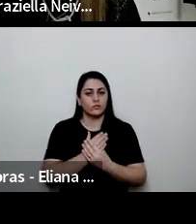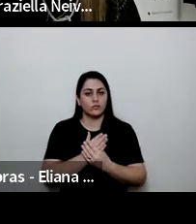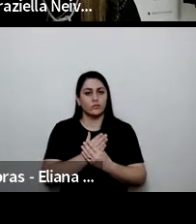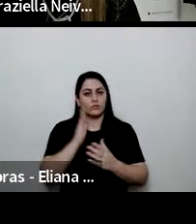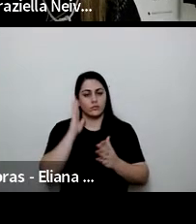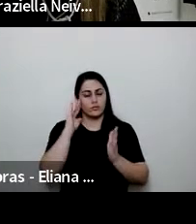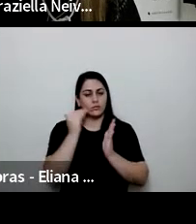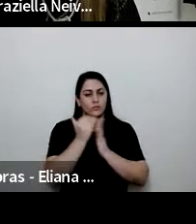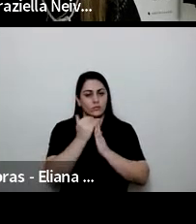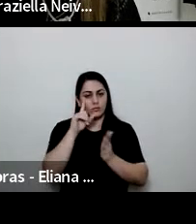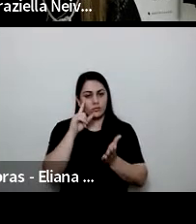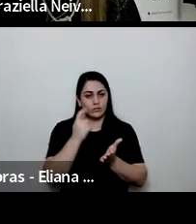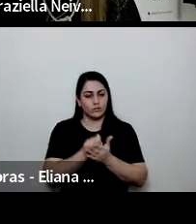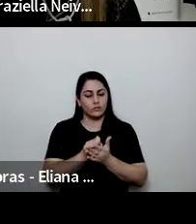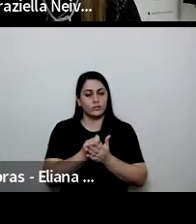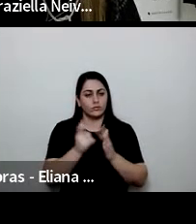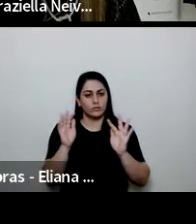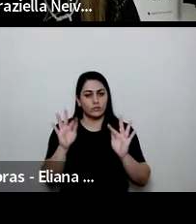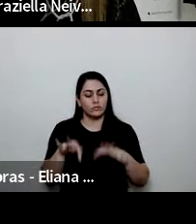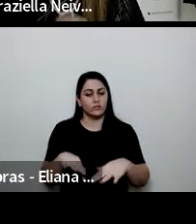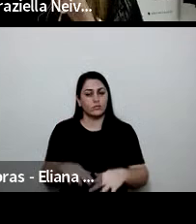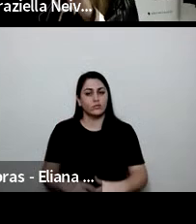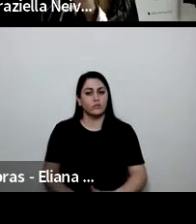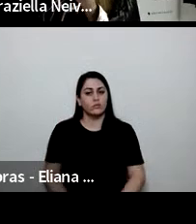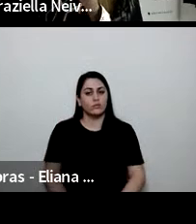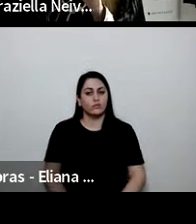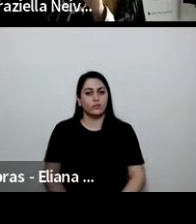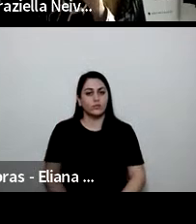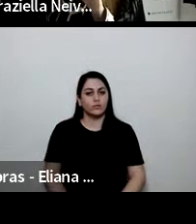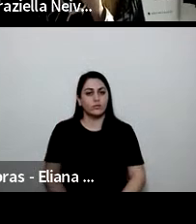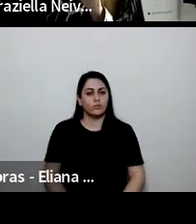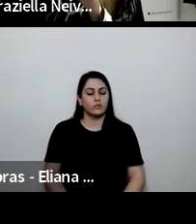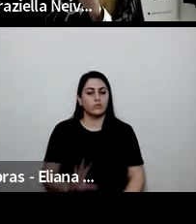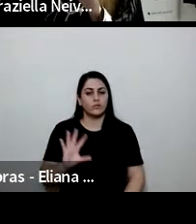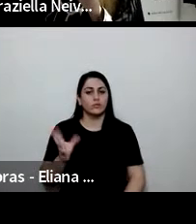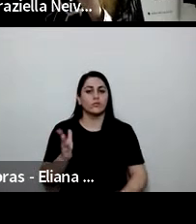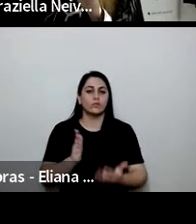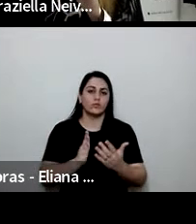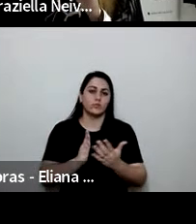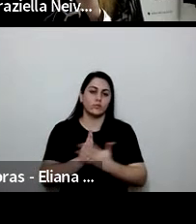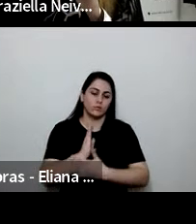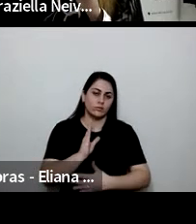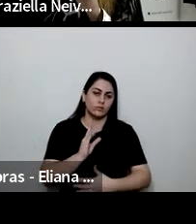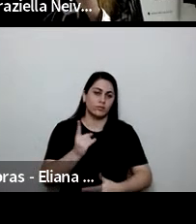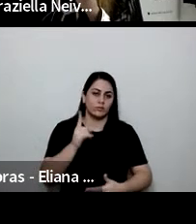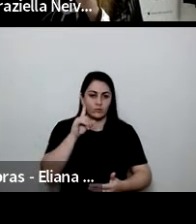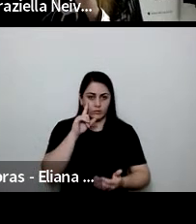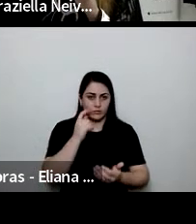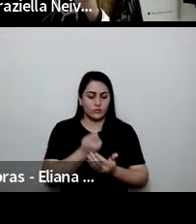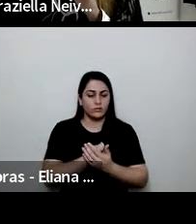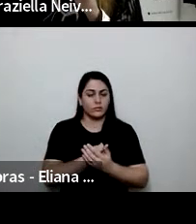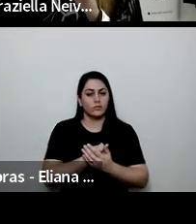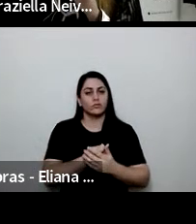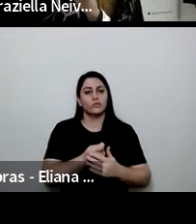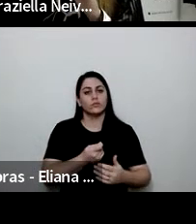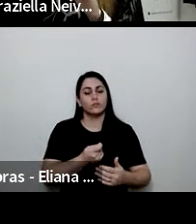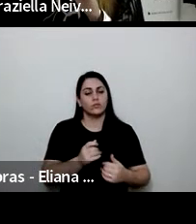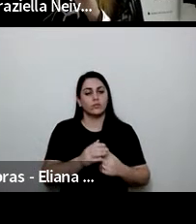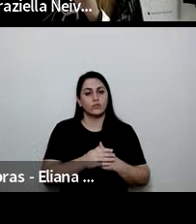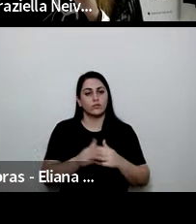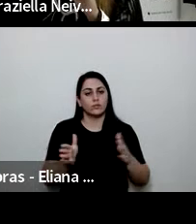de sentença é houve aprovação de uma decisão no cumprimento de sentença